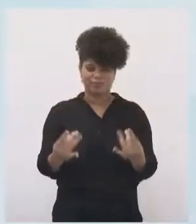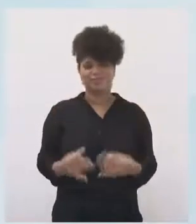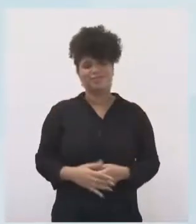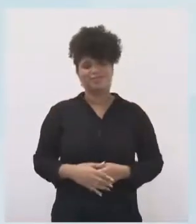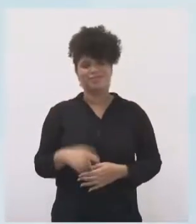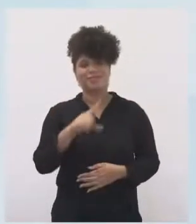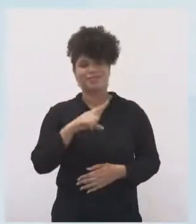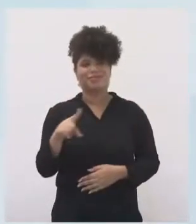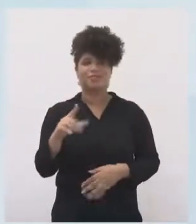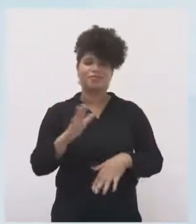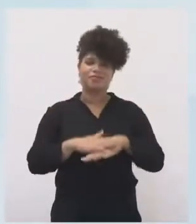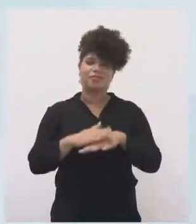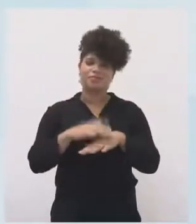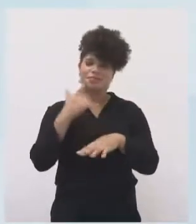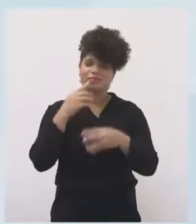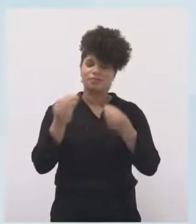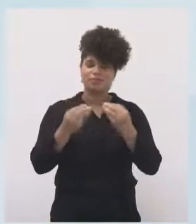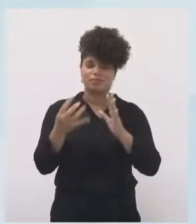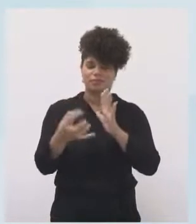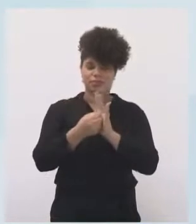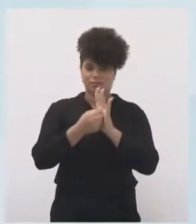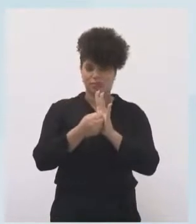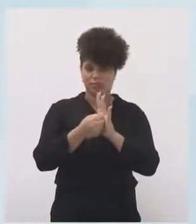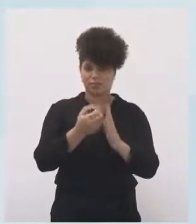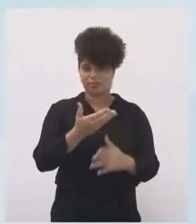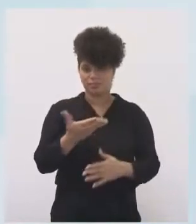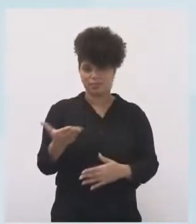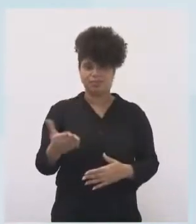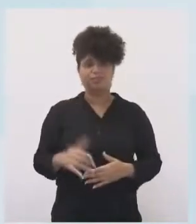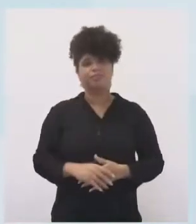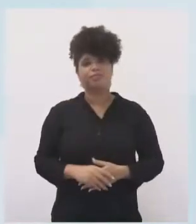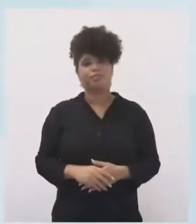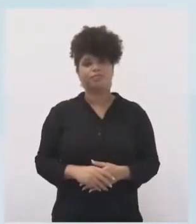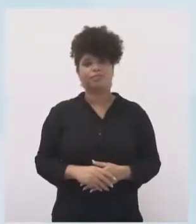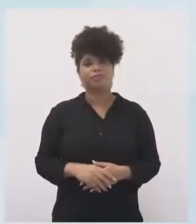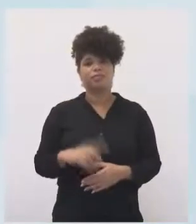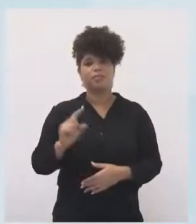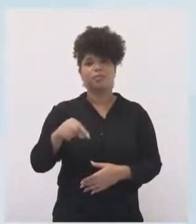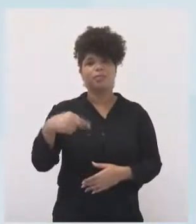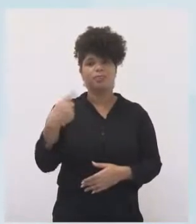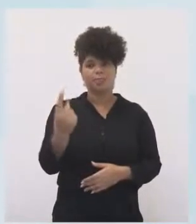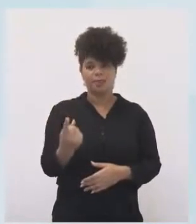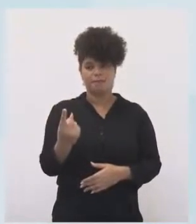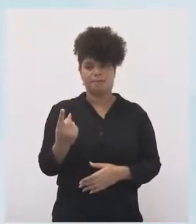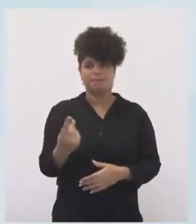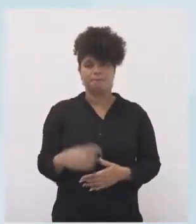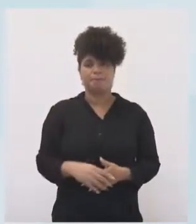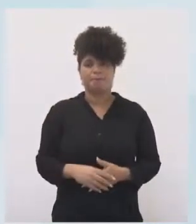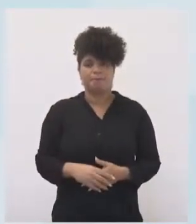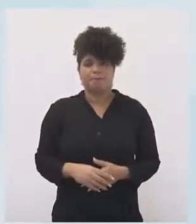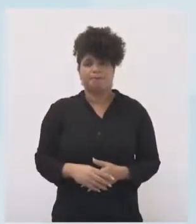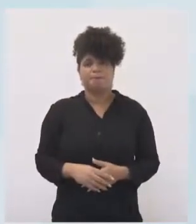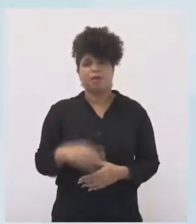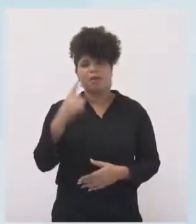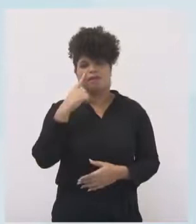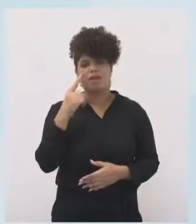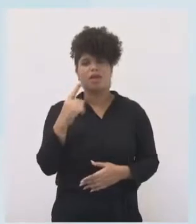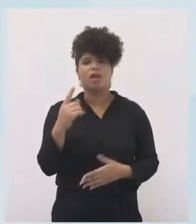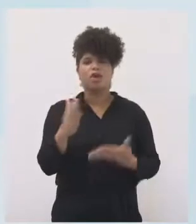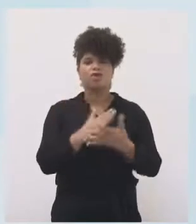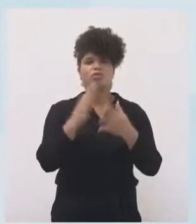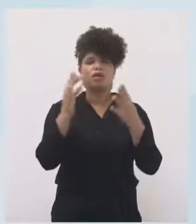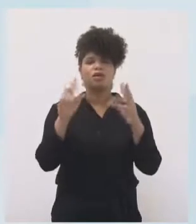vocês podem fazer o registro de vocês, e em seguida a gente vai ver algumas